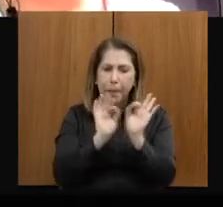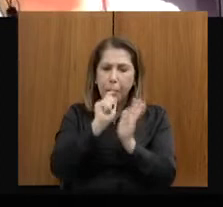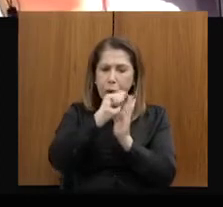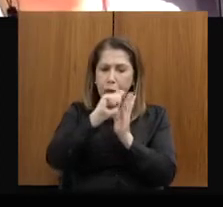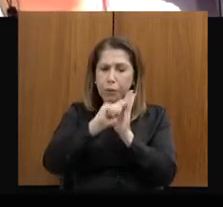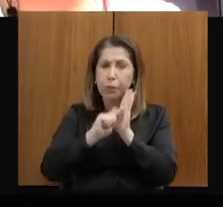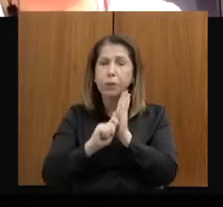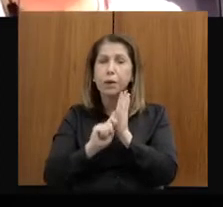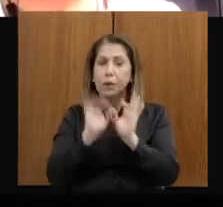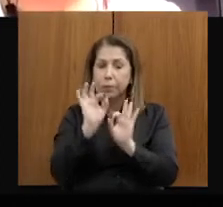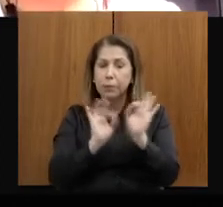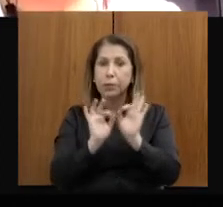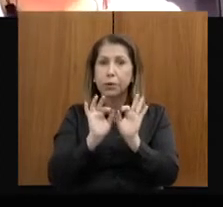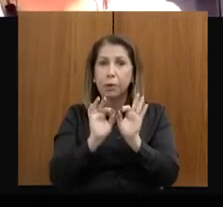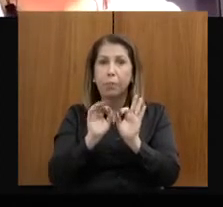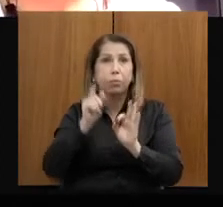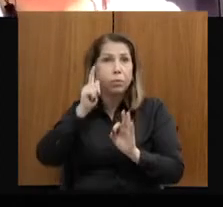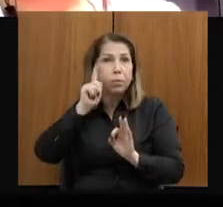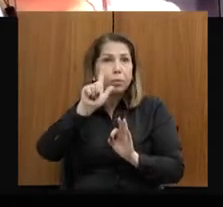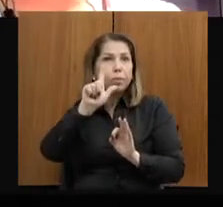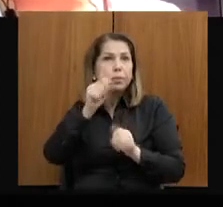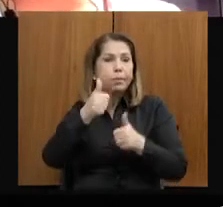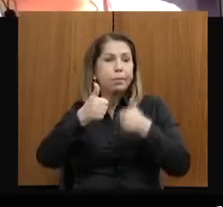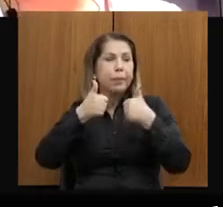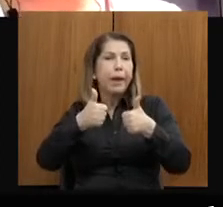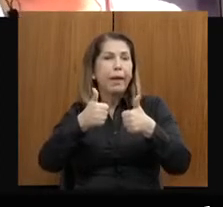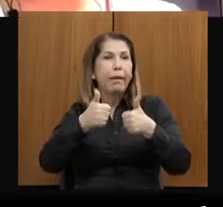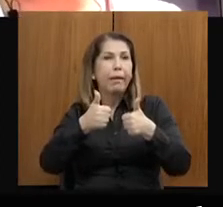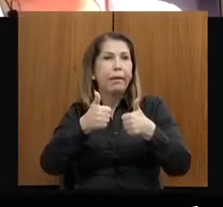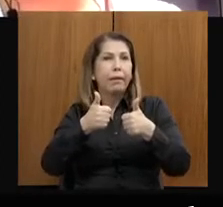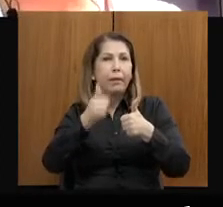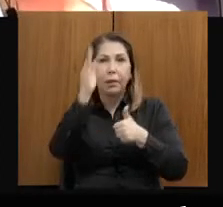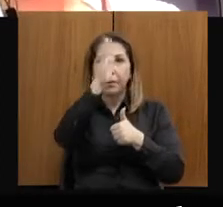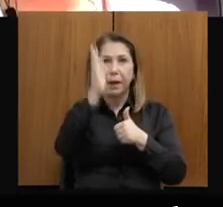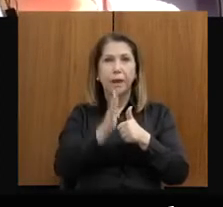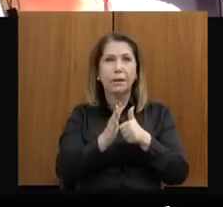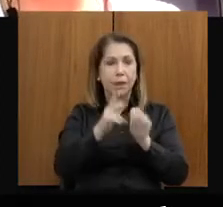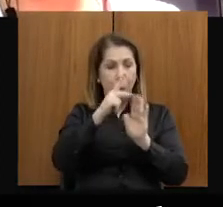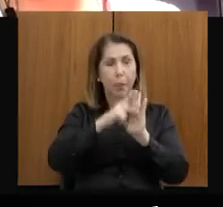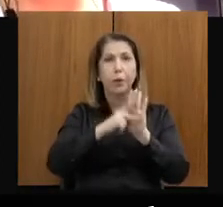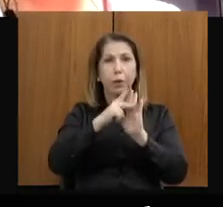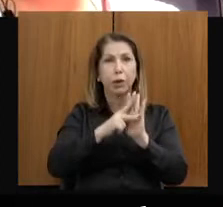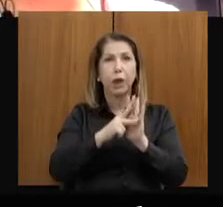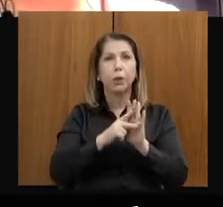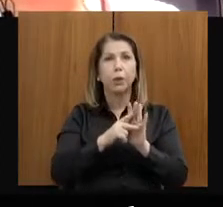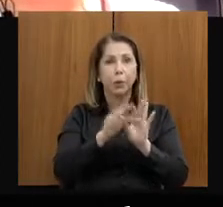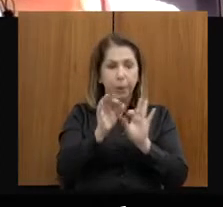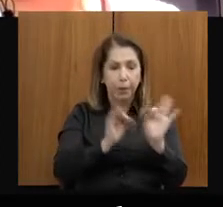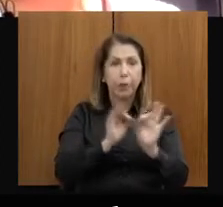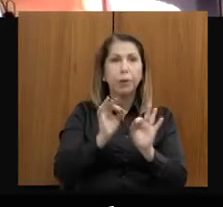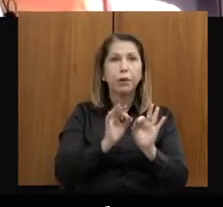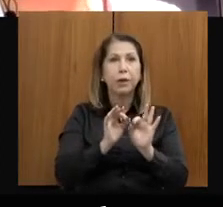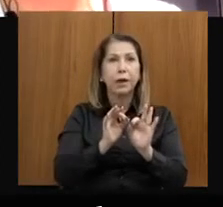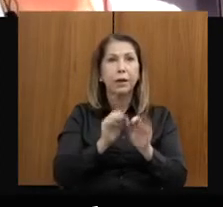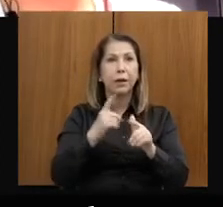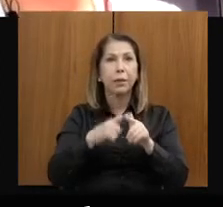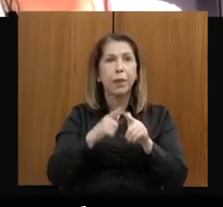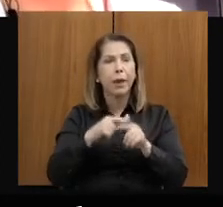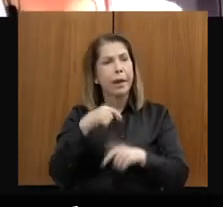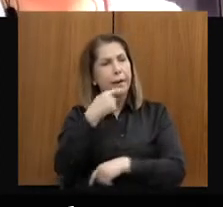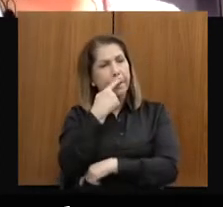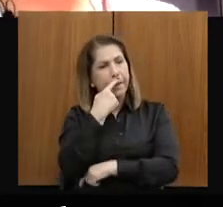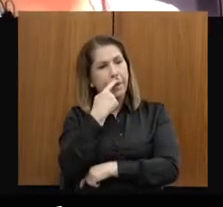inclusive que foram vitoriosos relativamente vitoriosos e eu explico logo mais porque eu recomendo que são